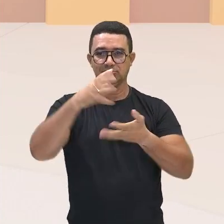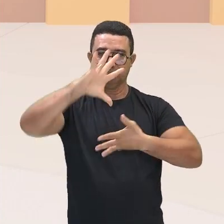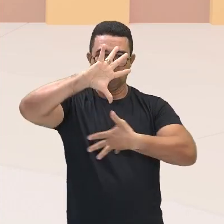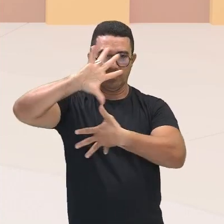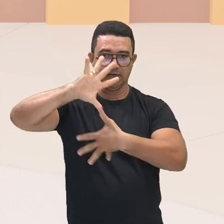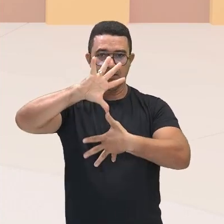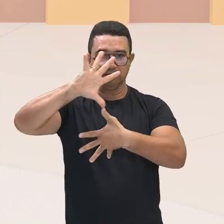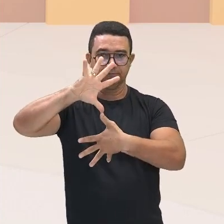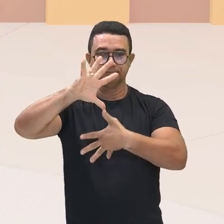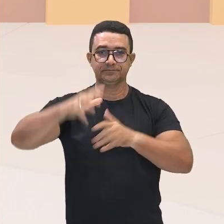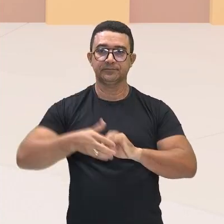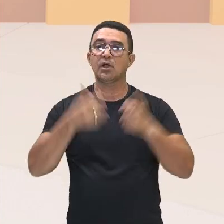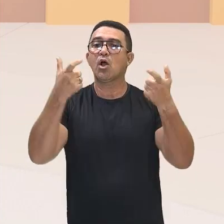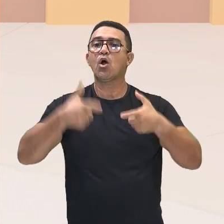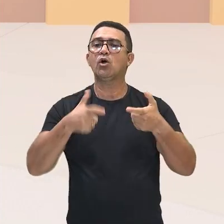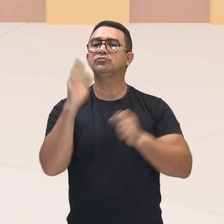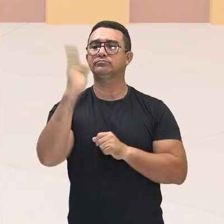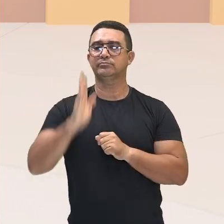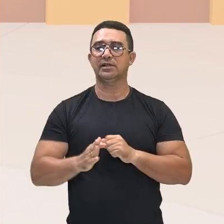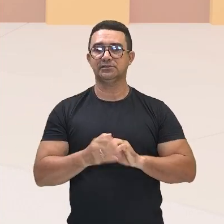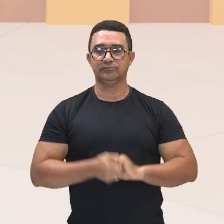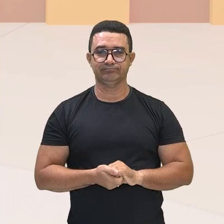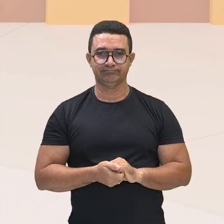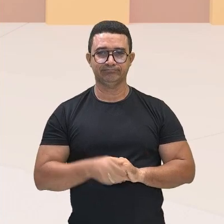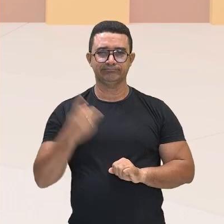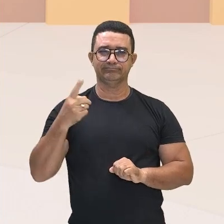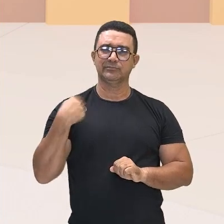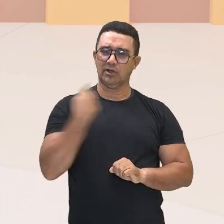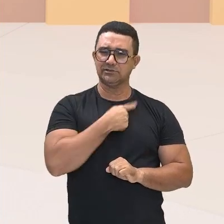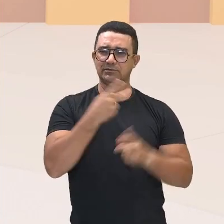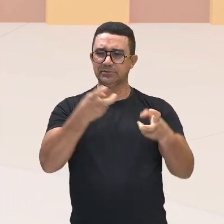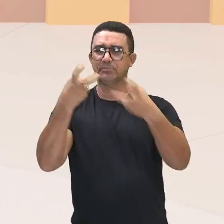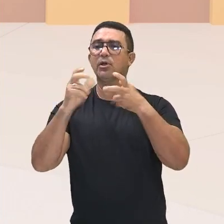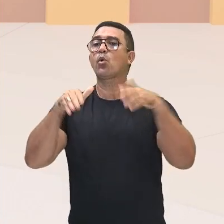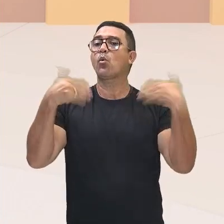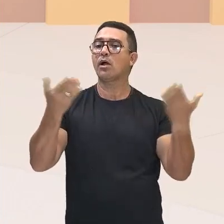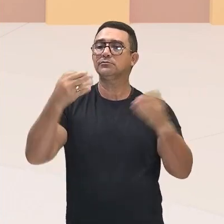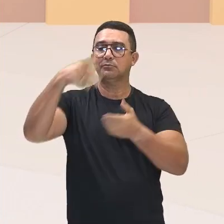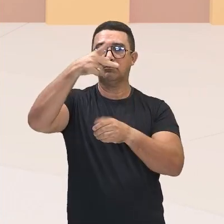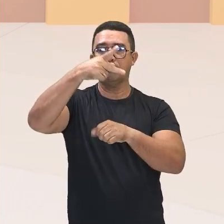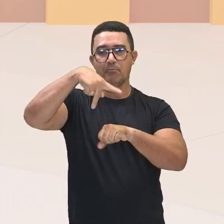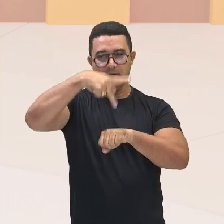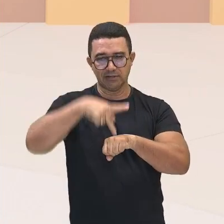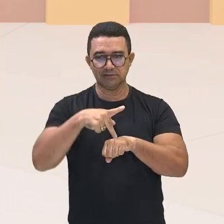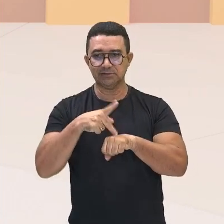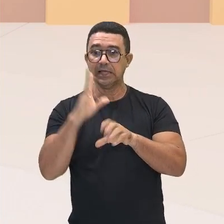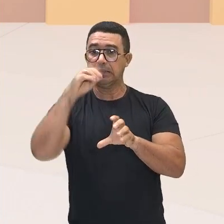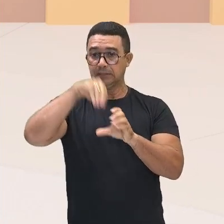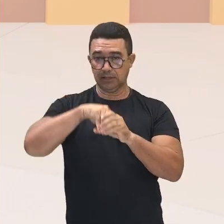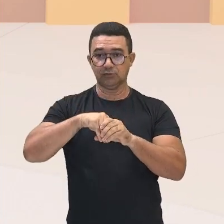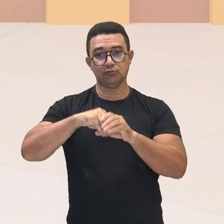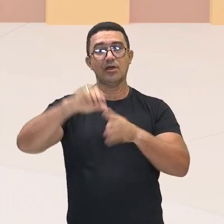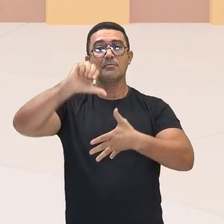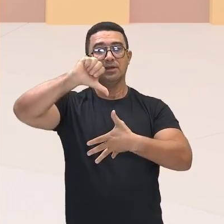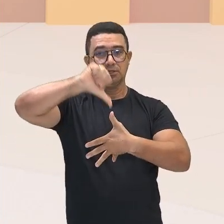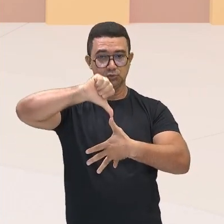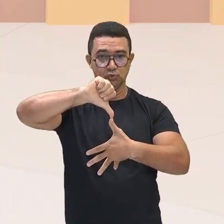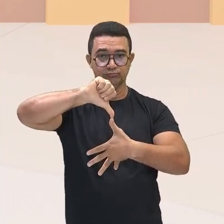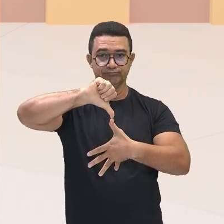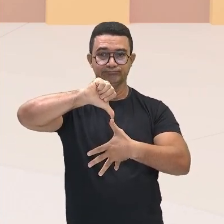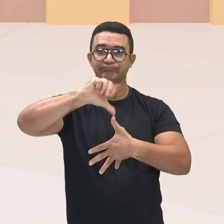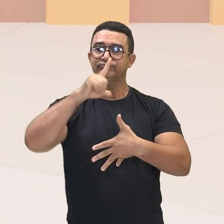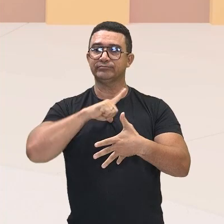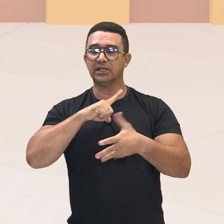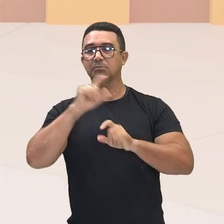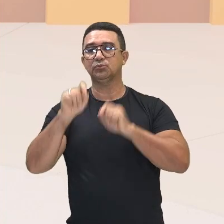encontra. Então, olha só, vocês agora vão conseguir verificar quais são os países que fazem parte da América do Sul. Então, a gente tem ali a